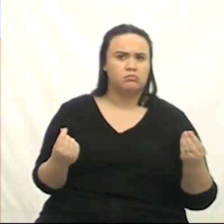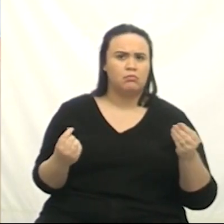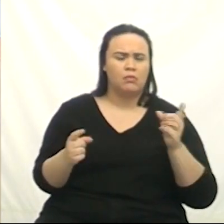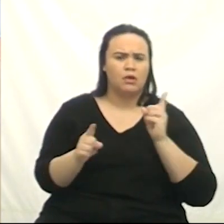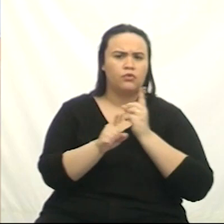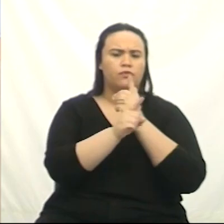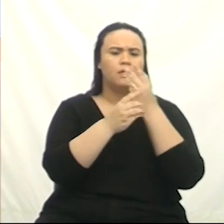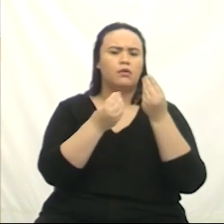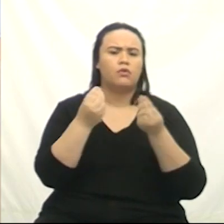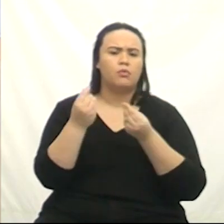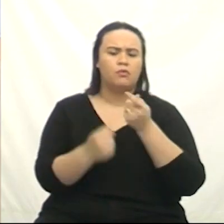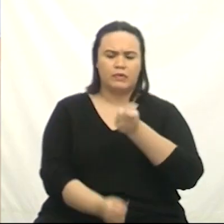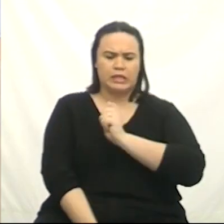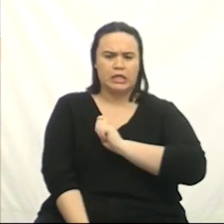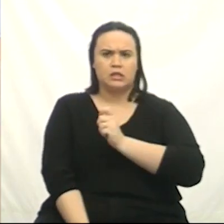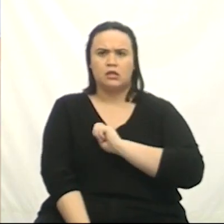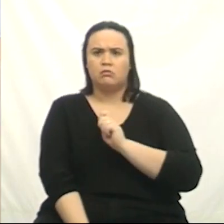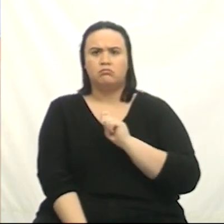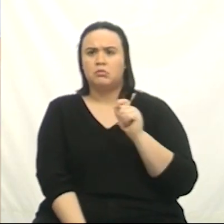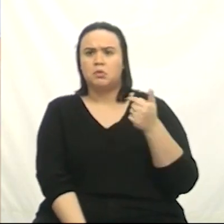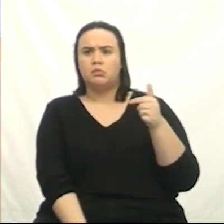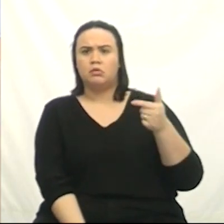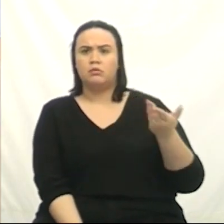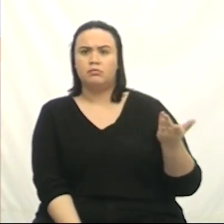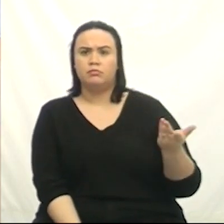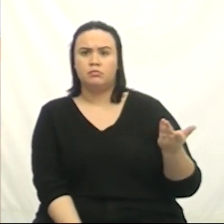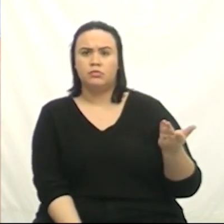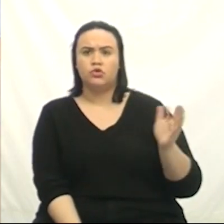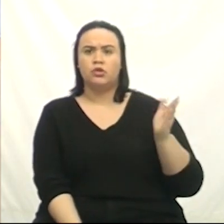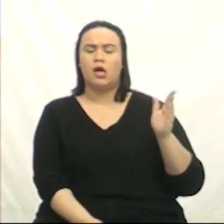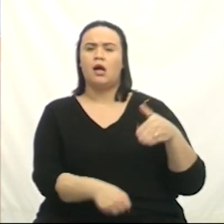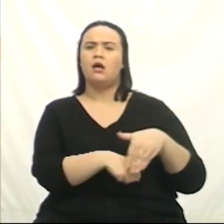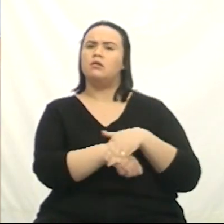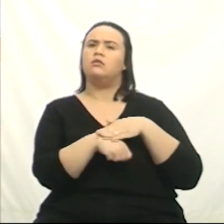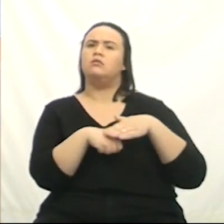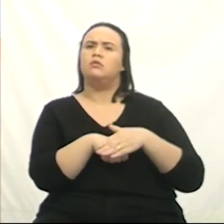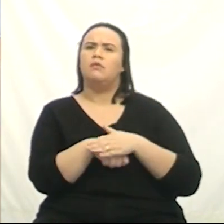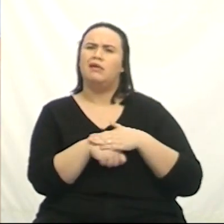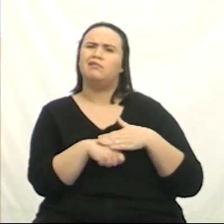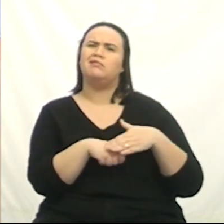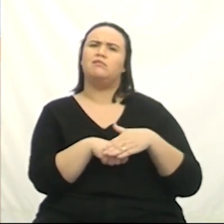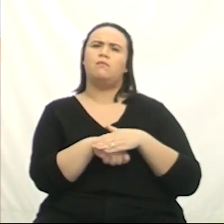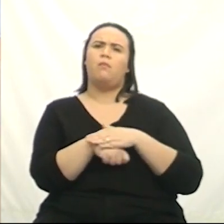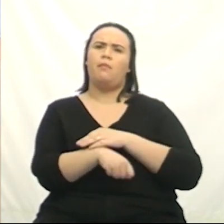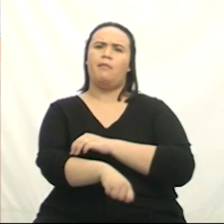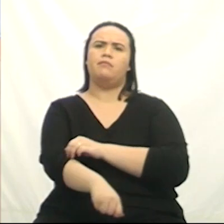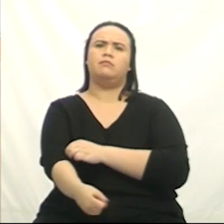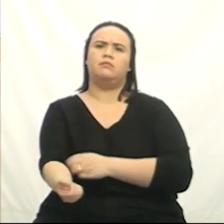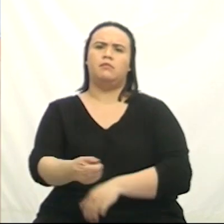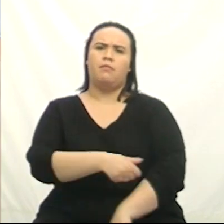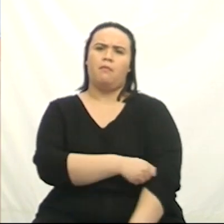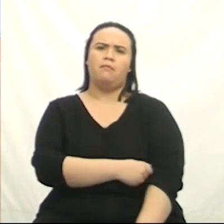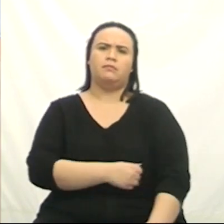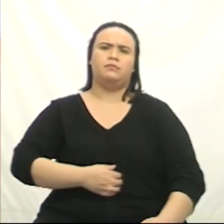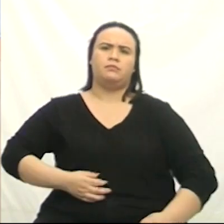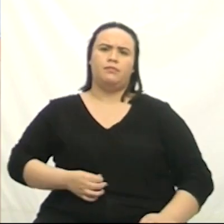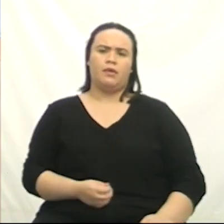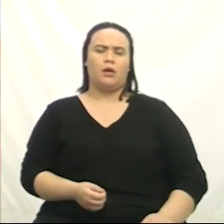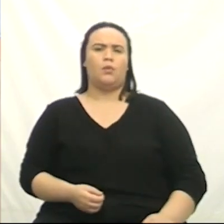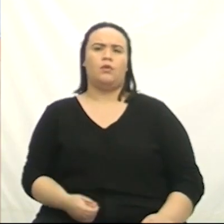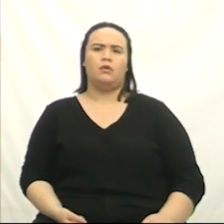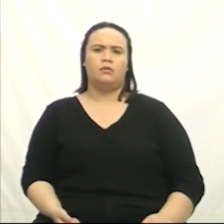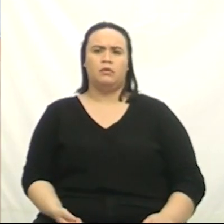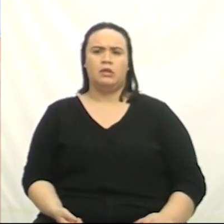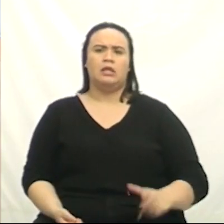identificados, fiscalização não acontece. Eu já falei nessa casa por várias vezes. Não adianta fazer